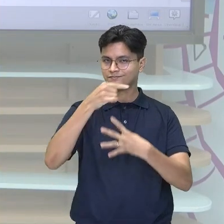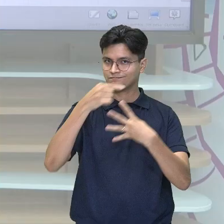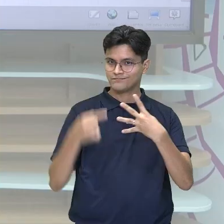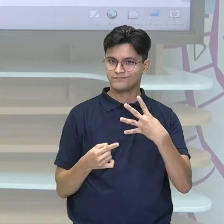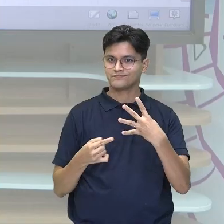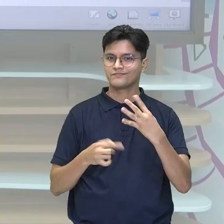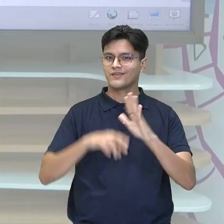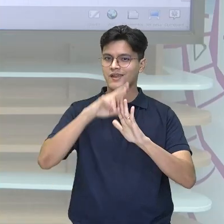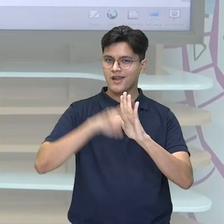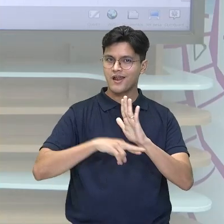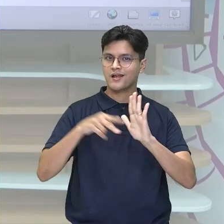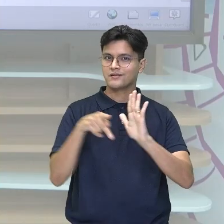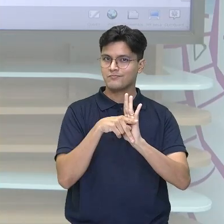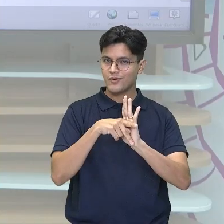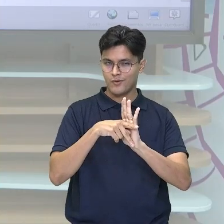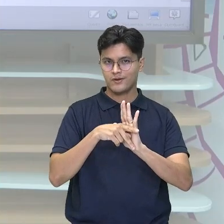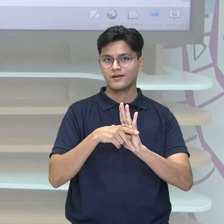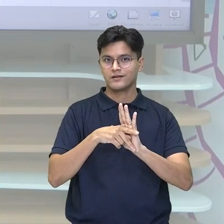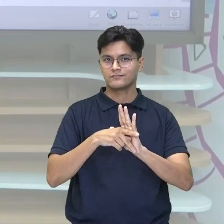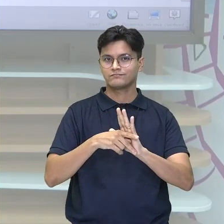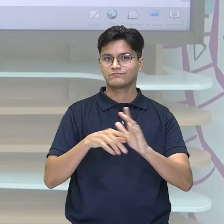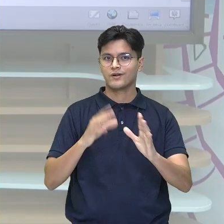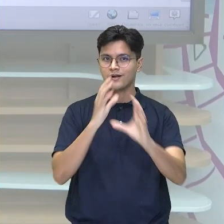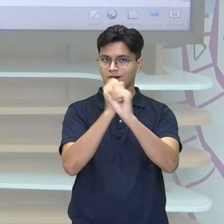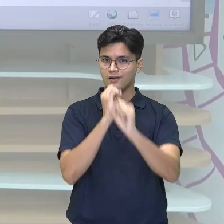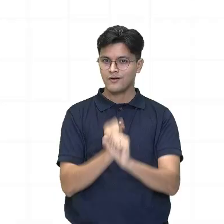da multiplicação. Vamos ver nossos itens.